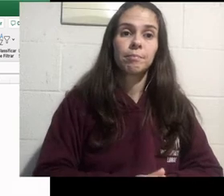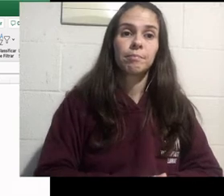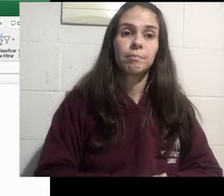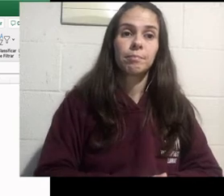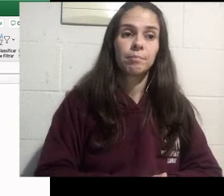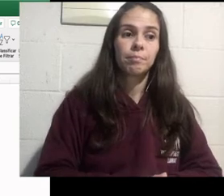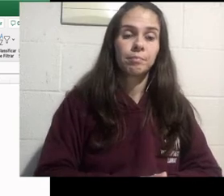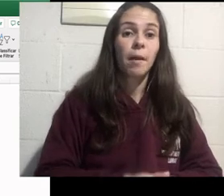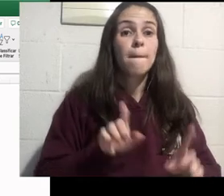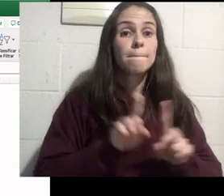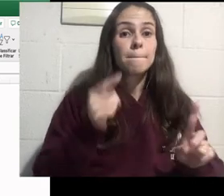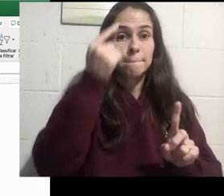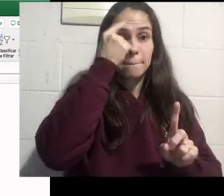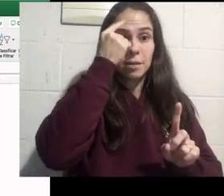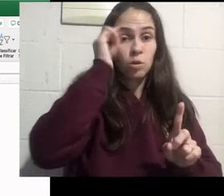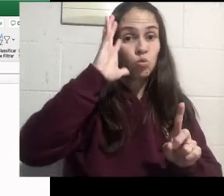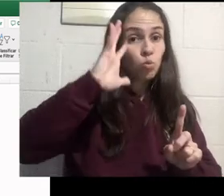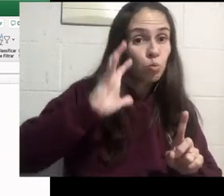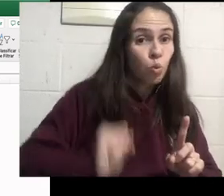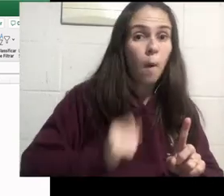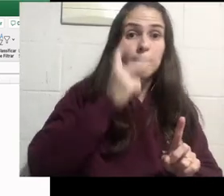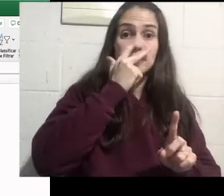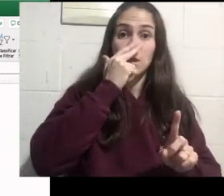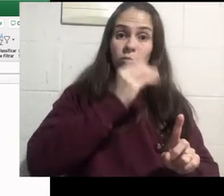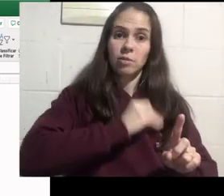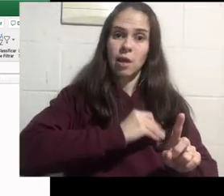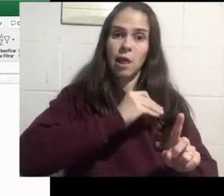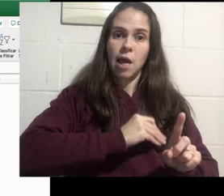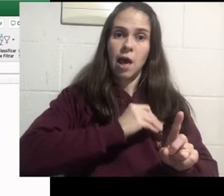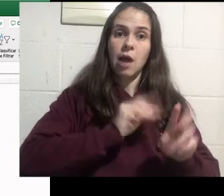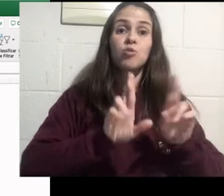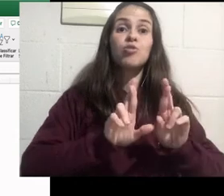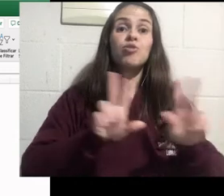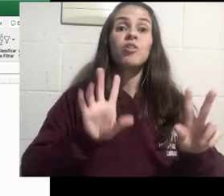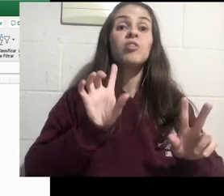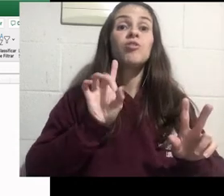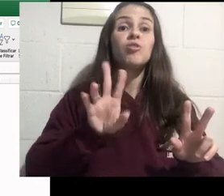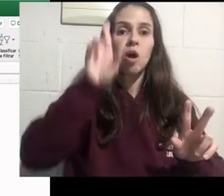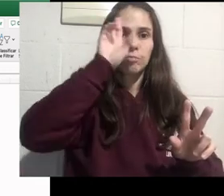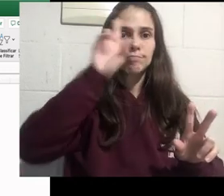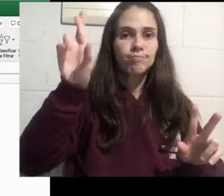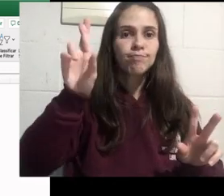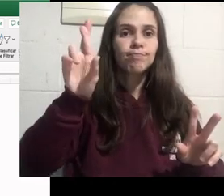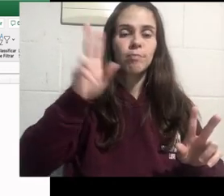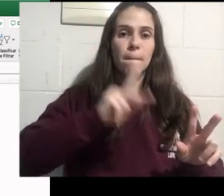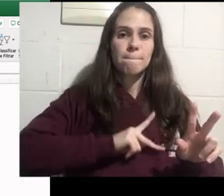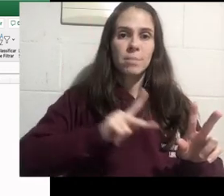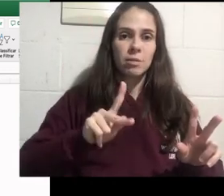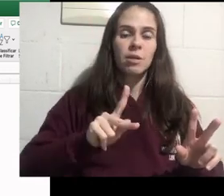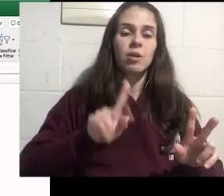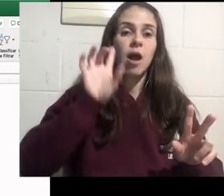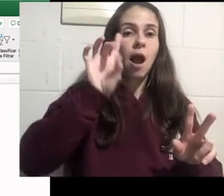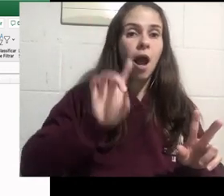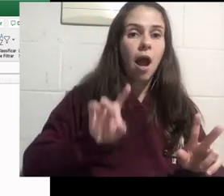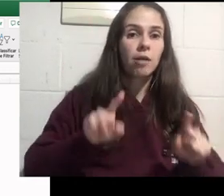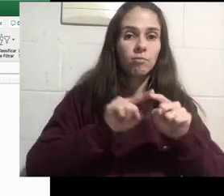dessa lógica que todos vão ganhar a mesma coisa, quem não é presidente e diretor, a gente teria então as outras 35 pessoas ganhando aqui, no caso, no exemplo, 1,50